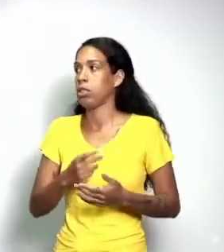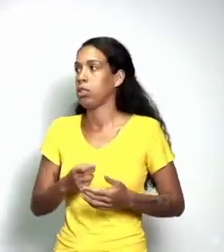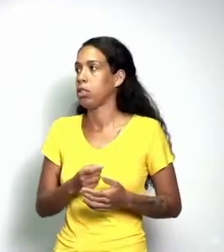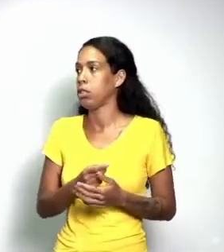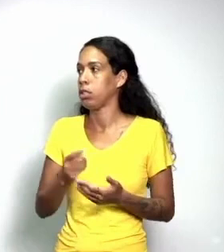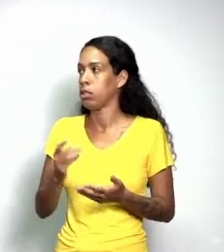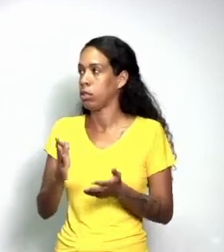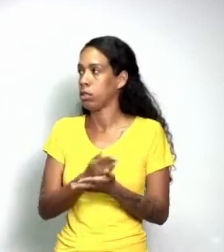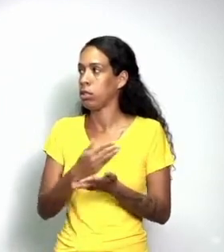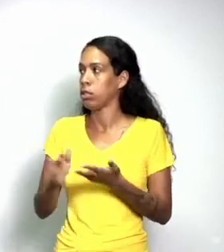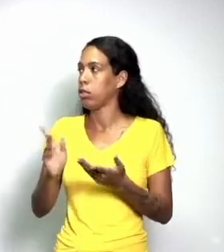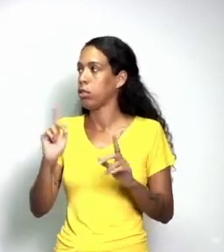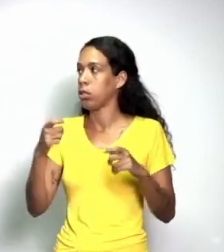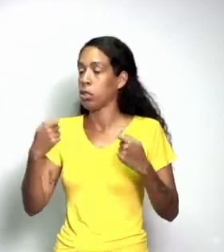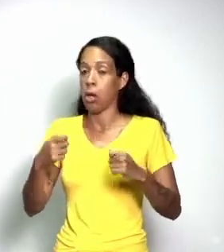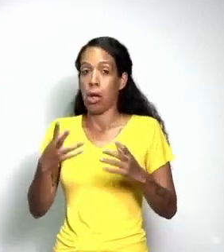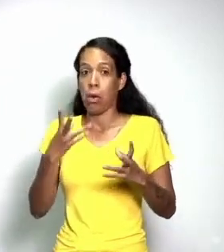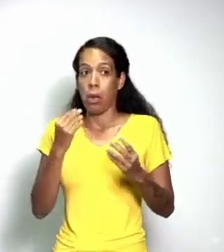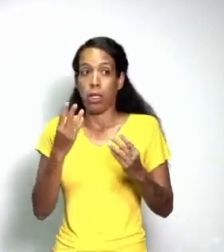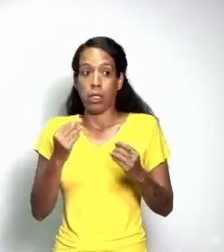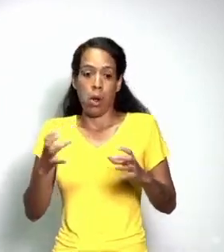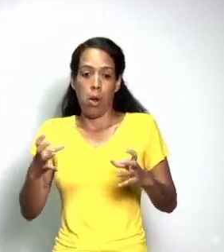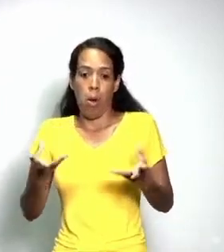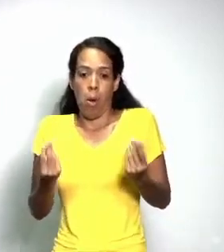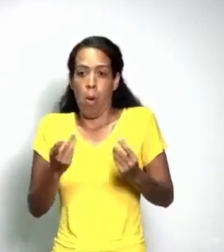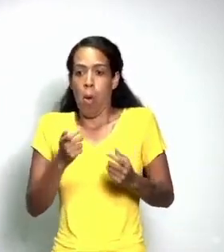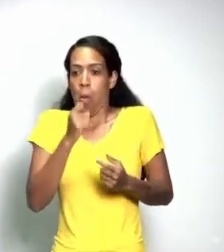é necessariamente uma sobrecarga de função.